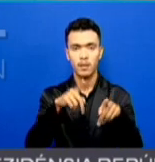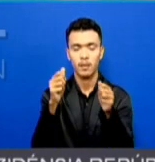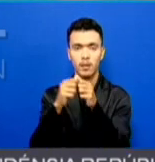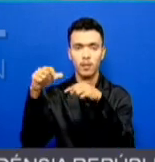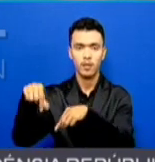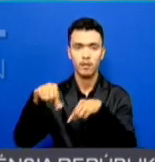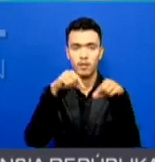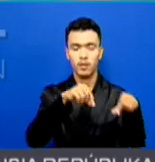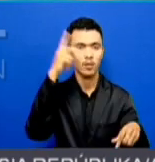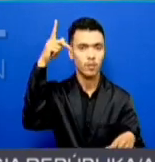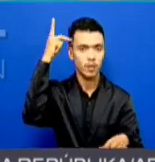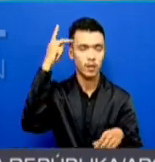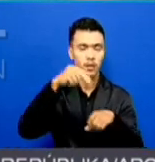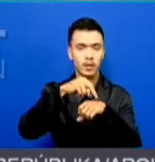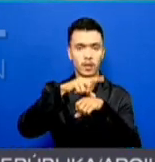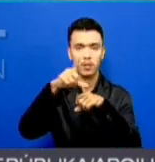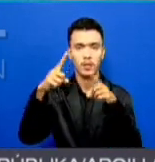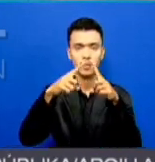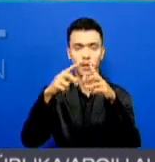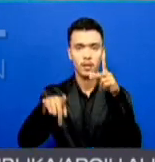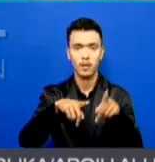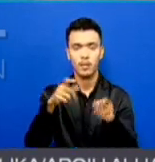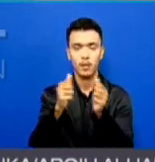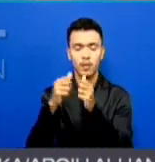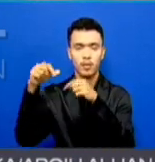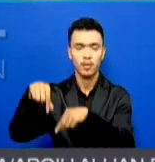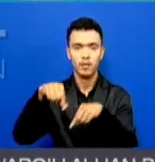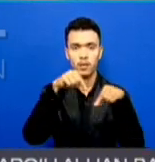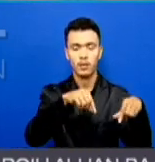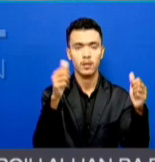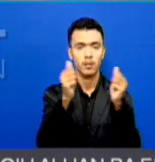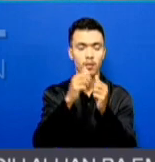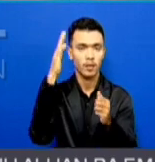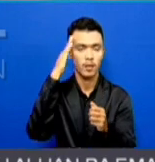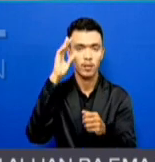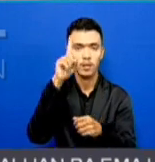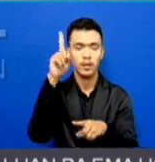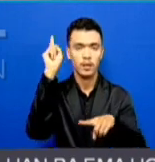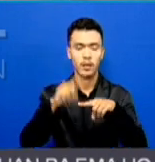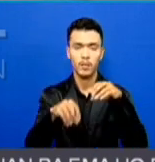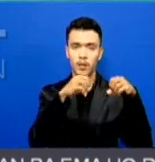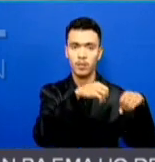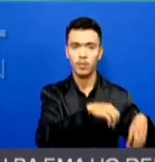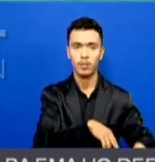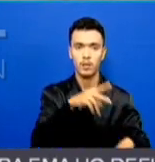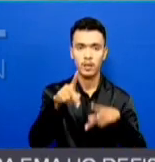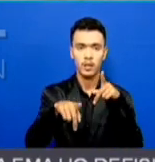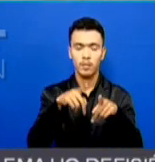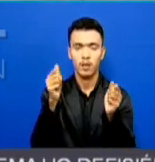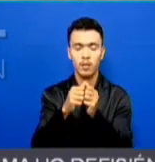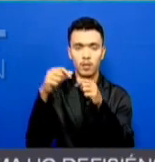política nacional para hemodeficiência, o Hanoi e Dakata, labele russo hemodeficiência e